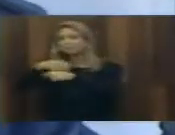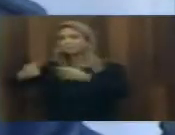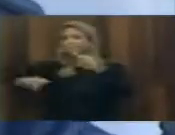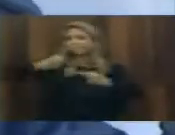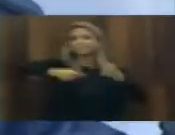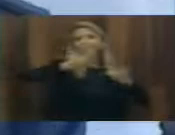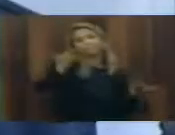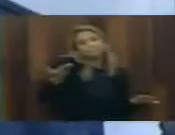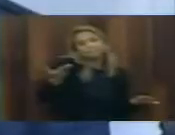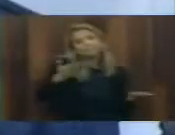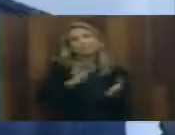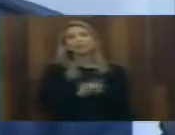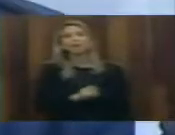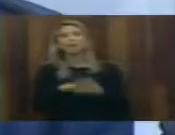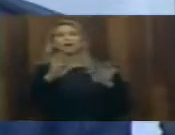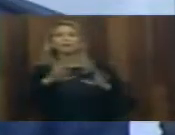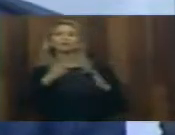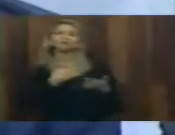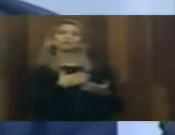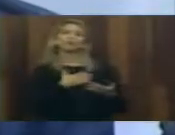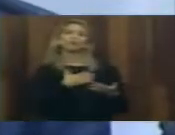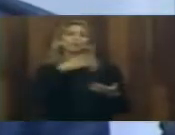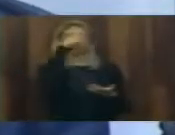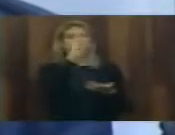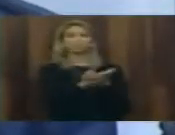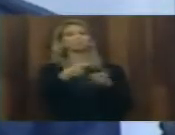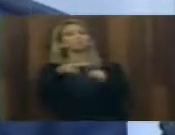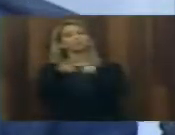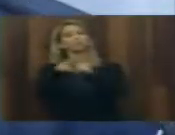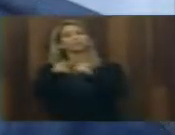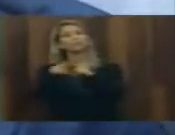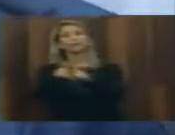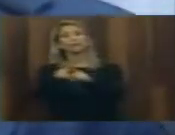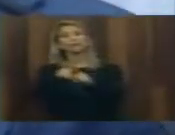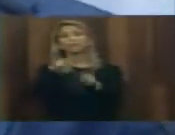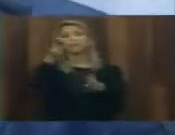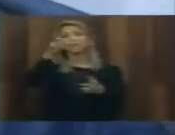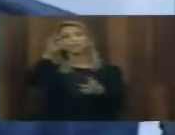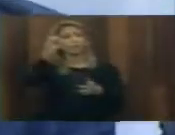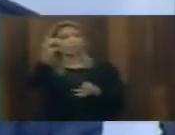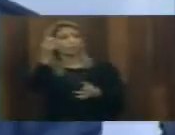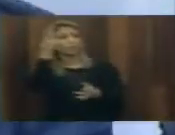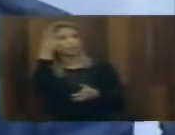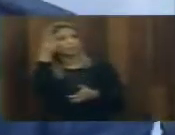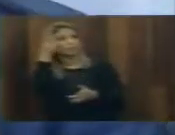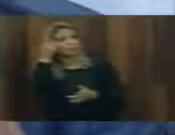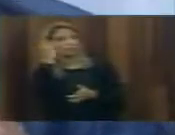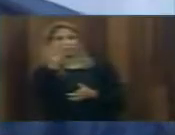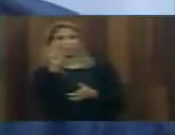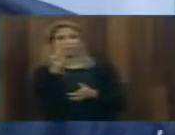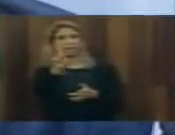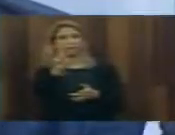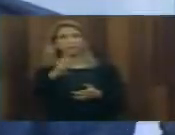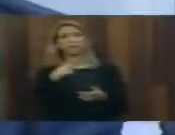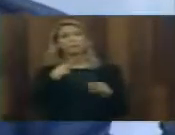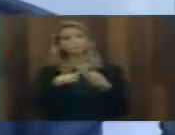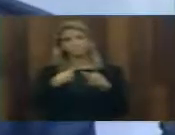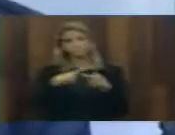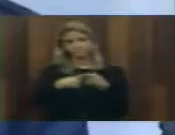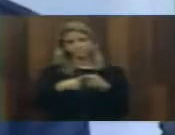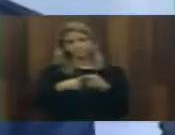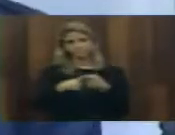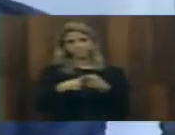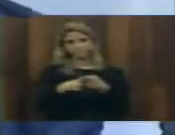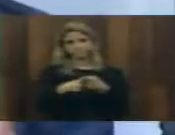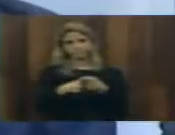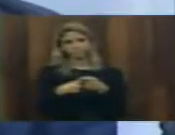E, além dessa questão, senhor presidente, do veto, esse veto não é um veto comum. Por alguns motivos, dois motivos fundamentais, eu